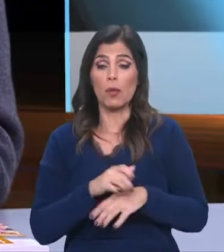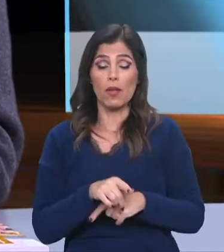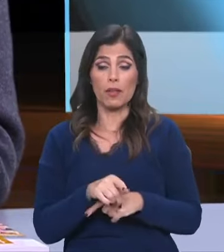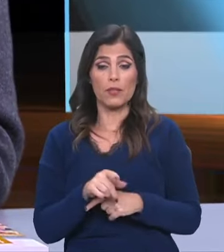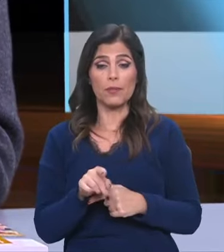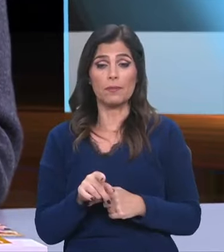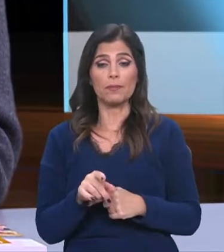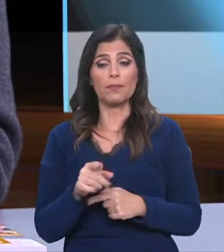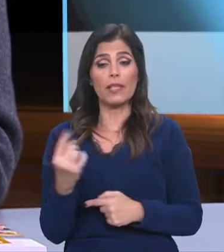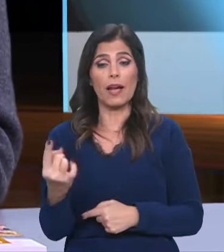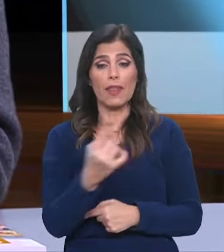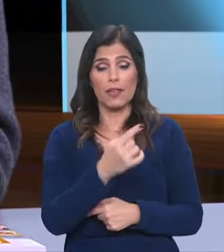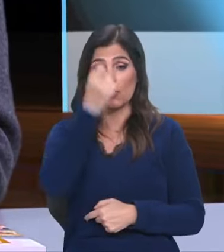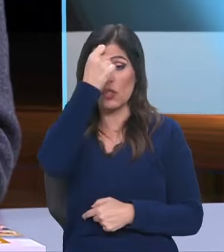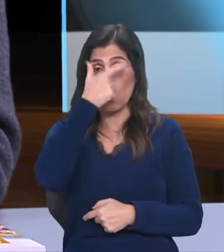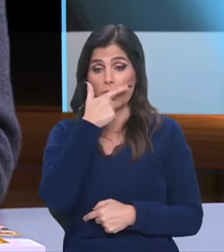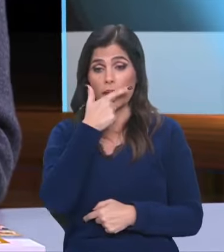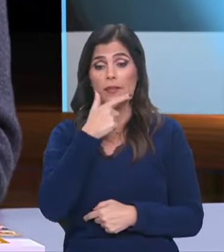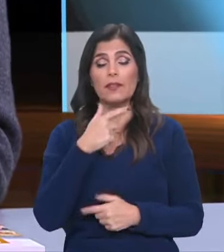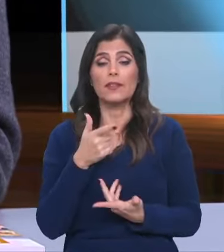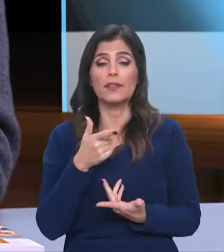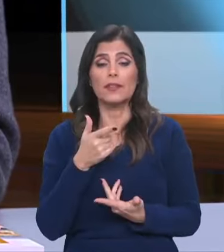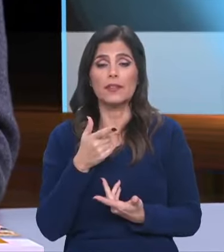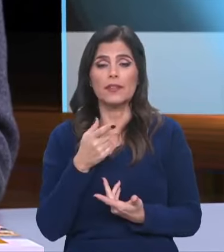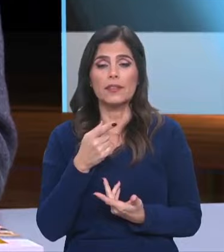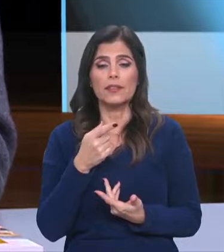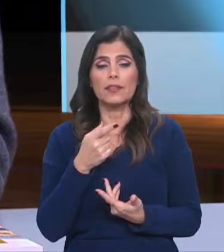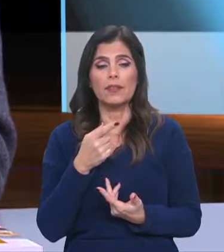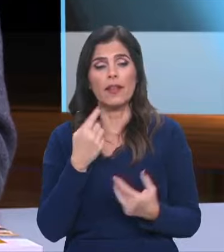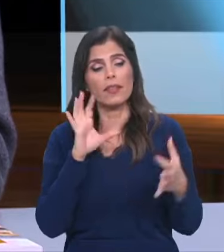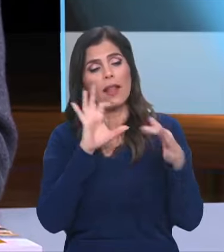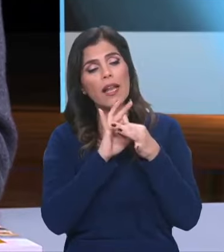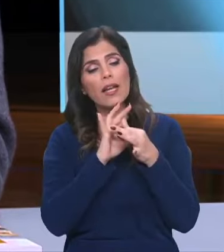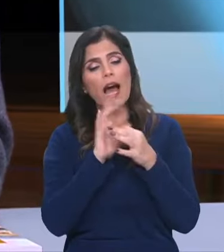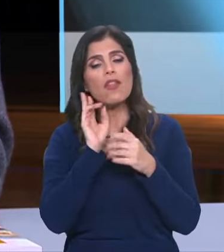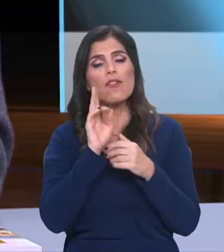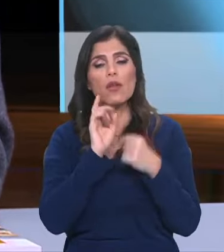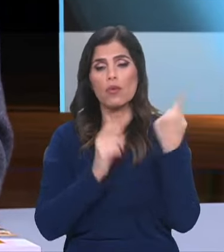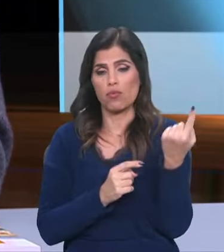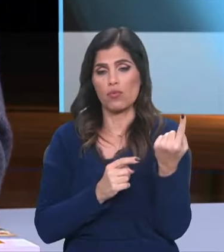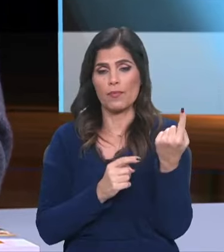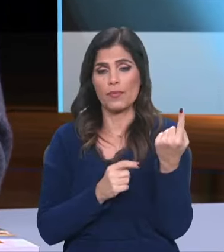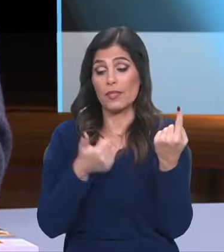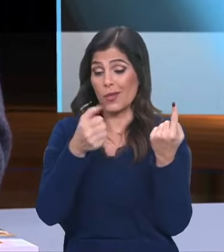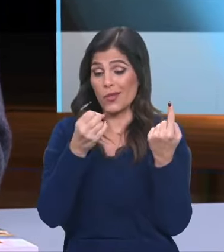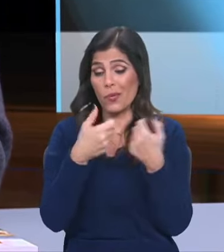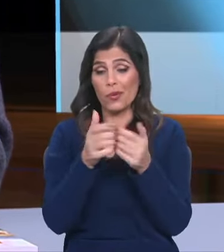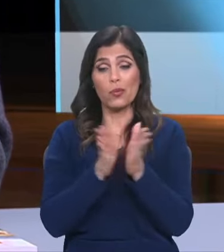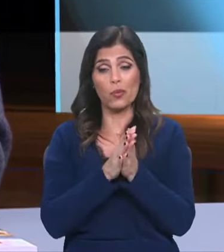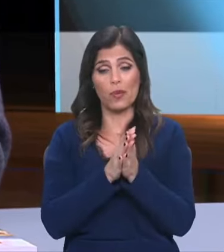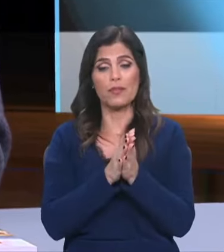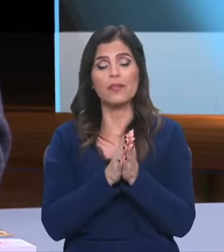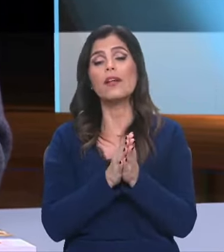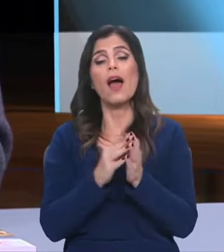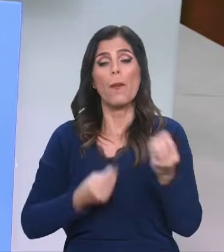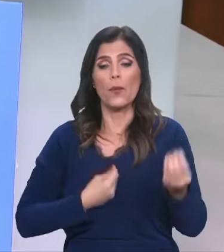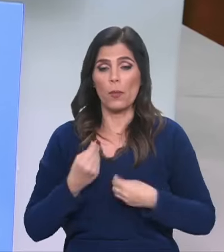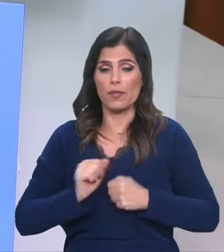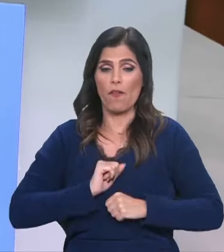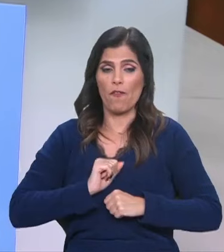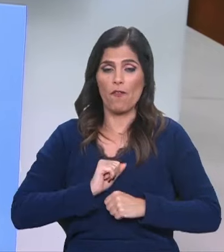que cada história reflete um valor em concreto. Portanto, são 50 valores ao todo. A minha preocupação